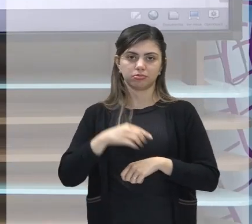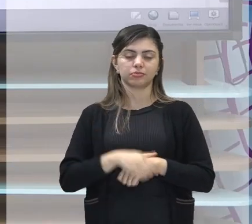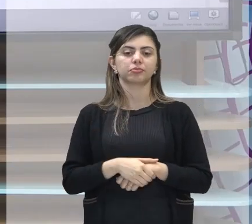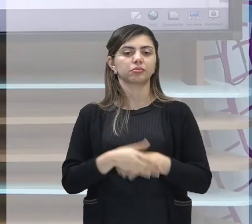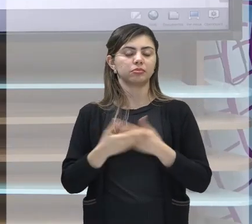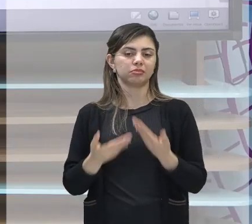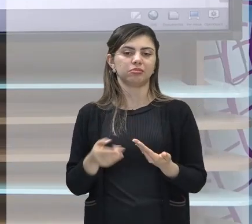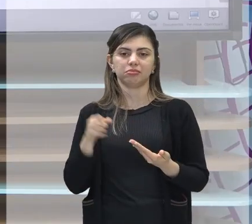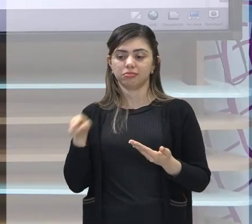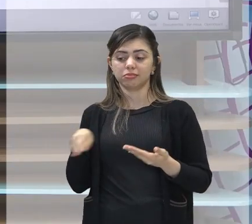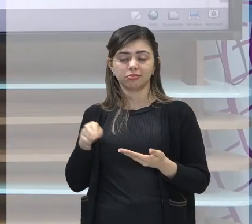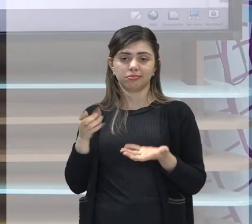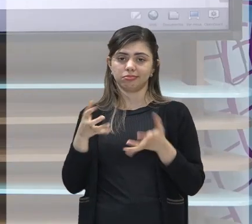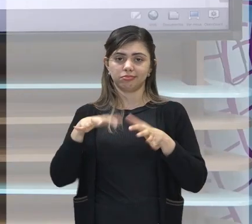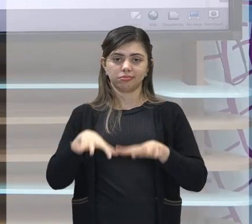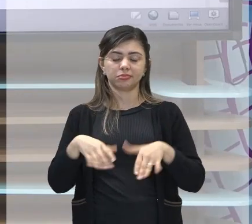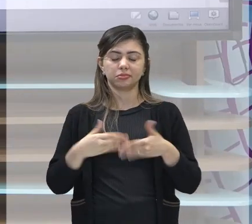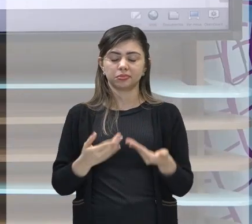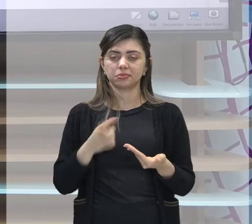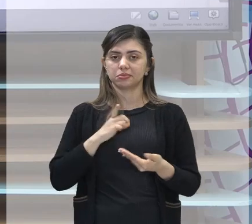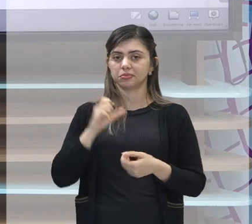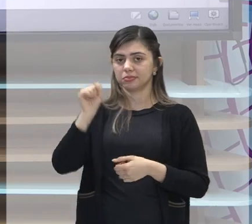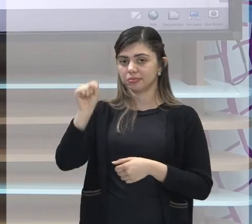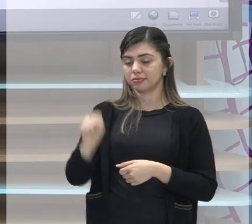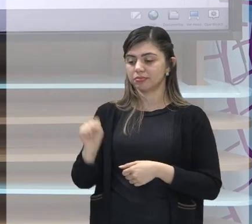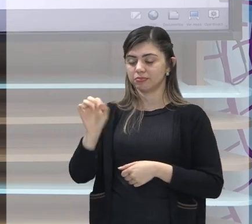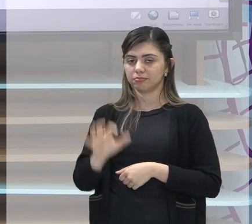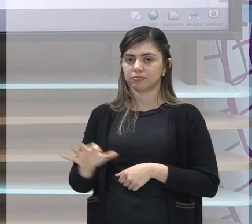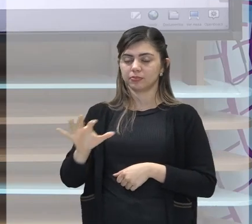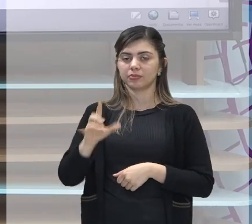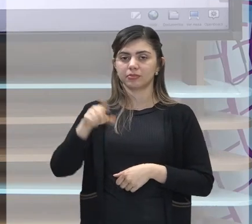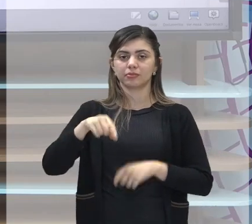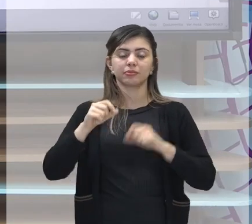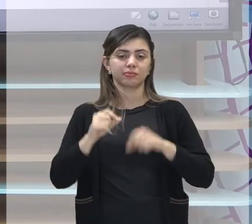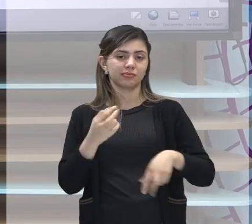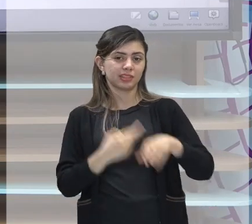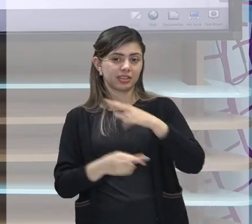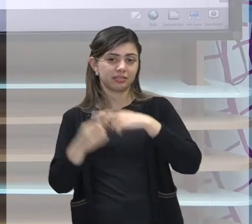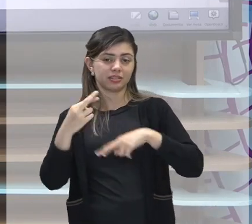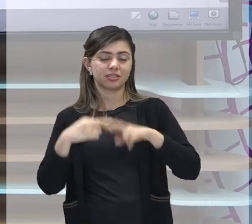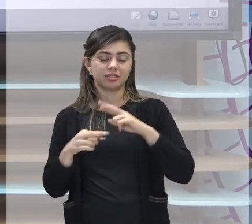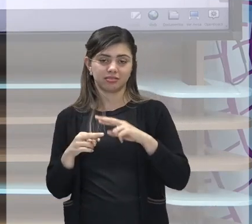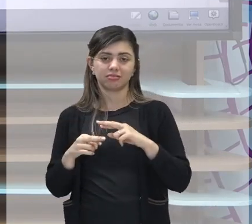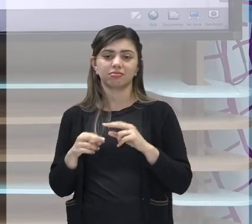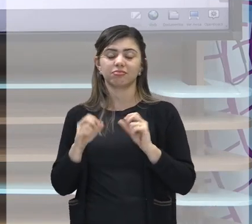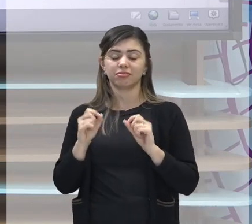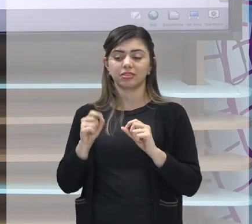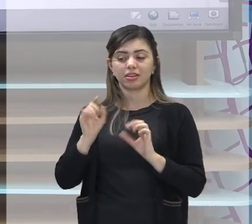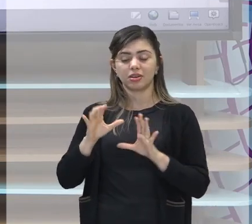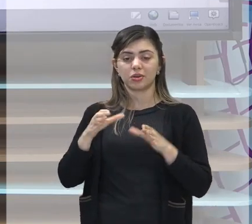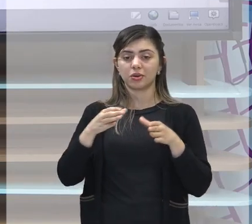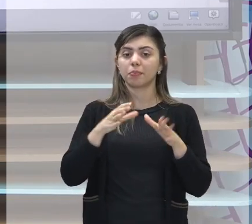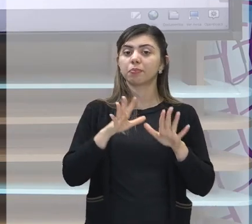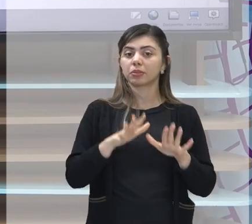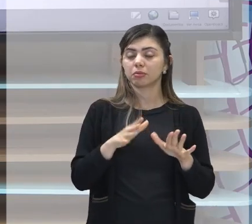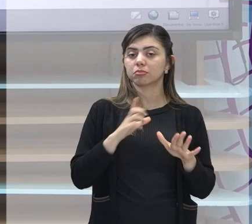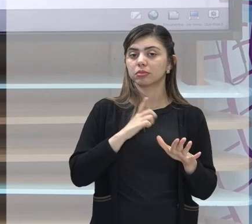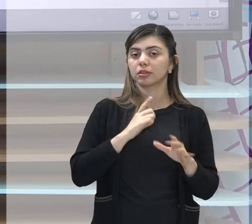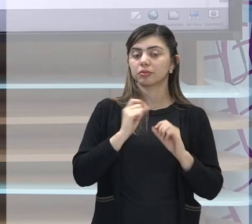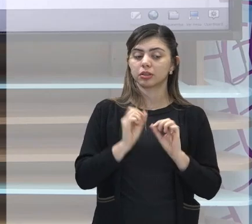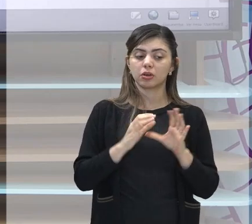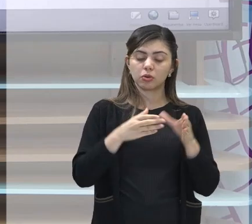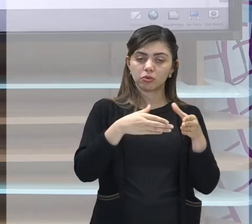essas movimentações, que são movimentações de uma classe empobrecida, de um